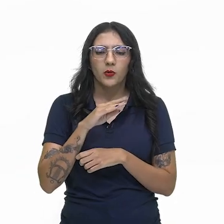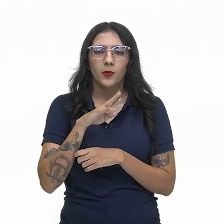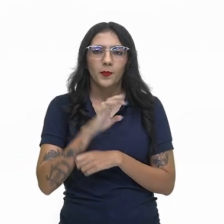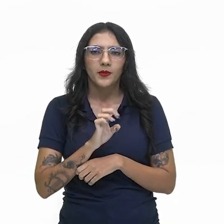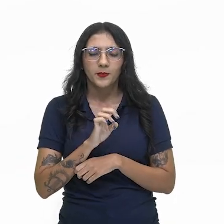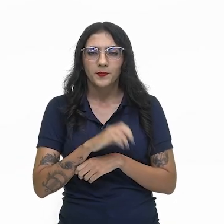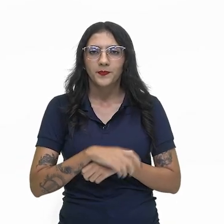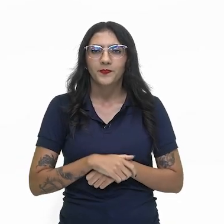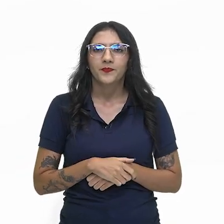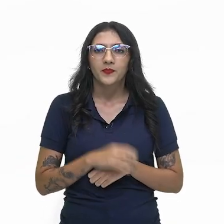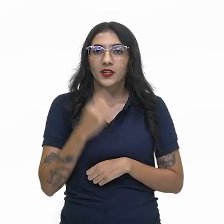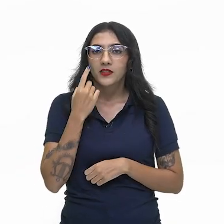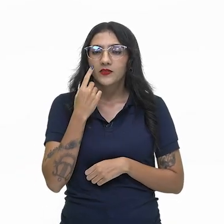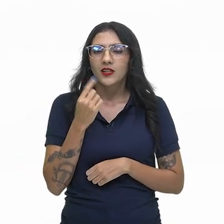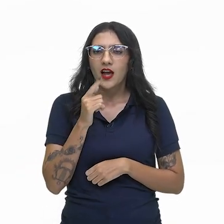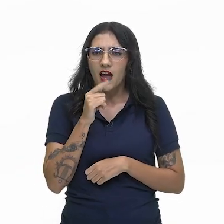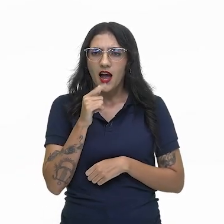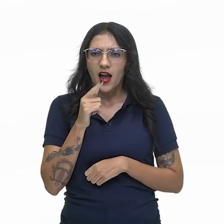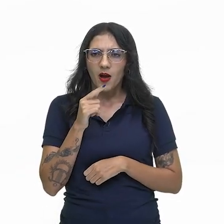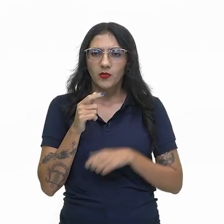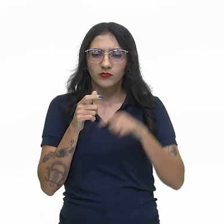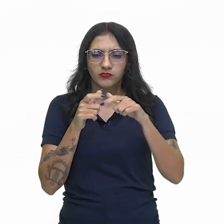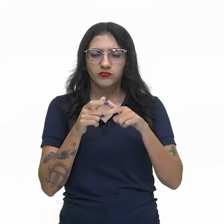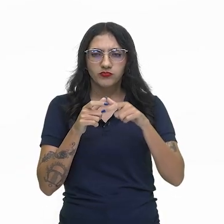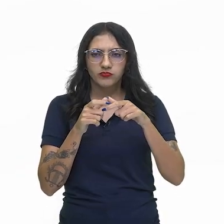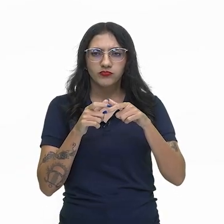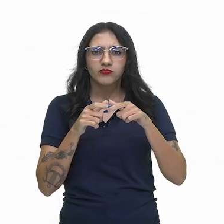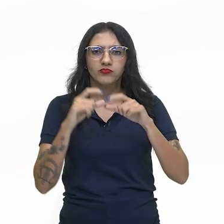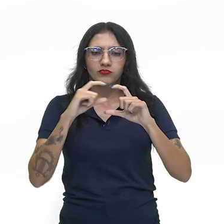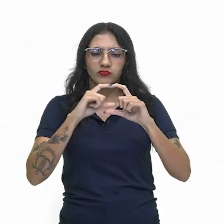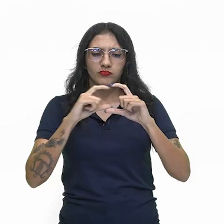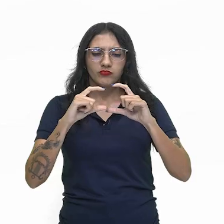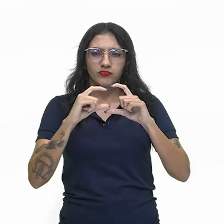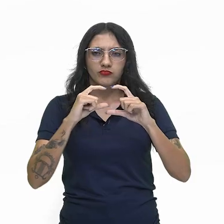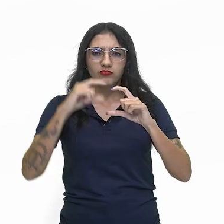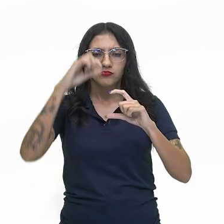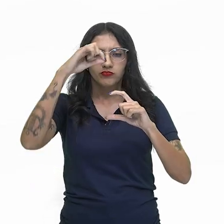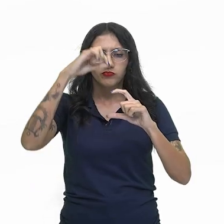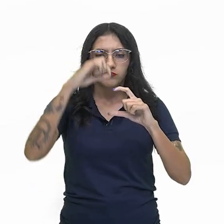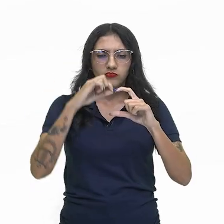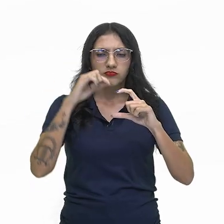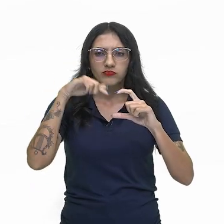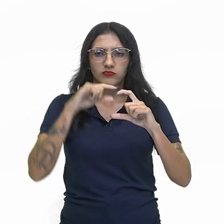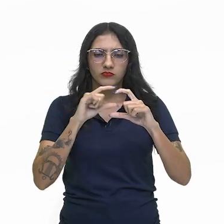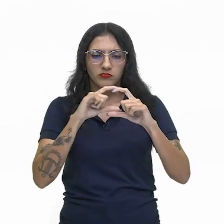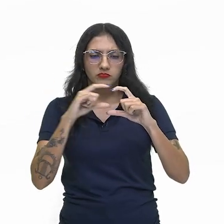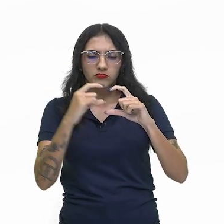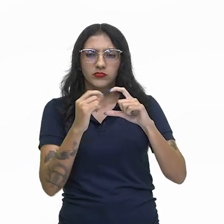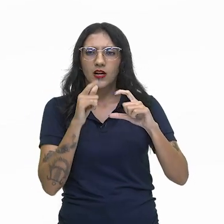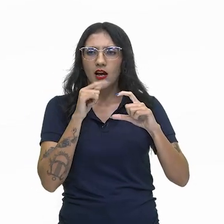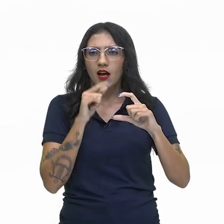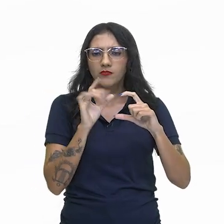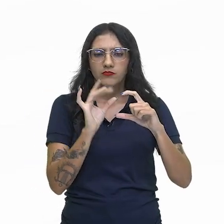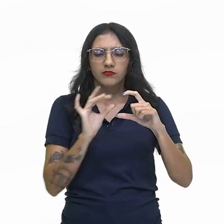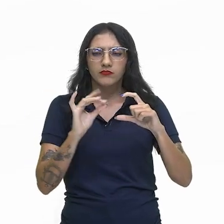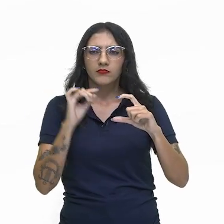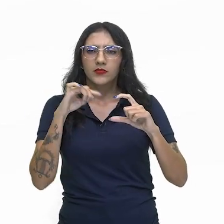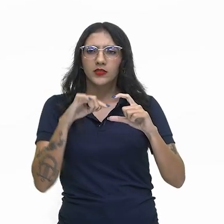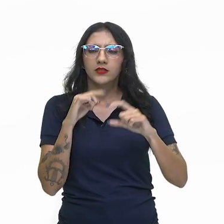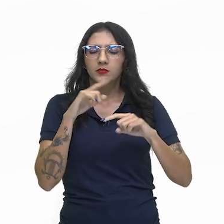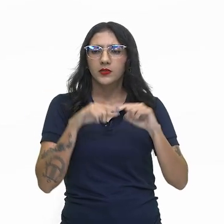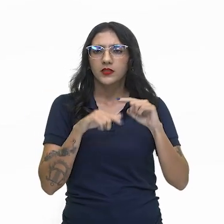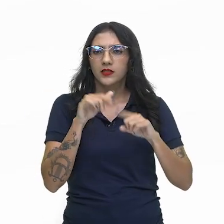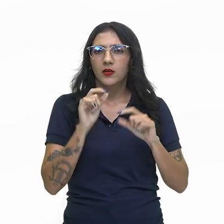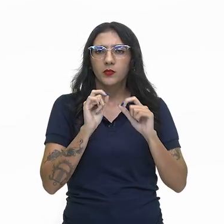ó, que é o nitrato de prata, ele está em solução aquosa. Dentro dessa solução aquosa, o que acontece? Ele